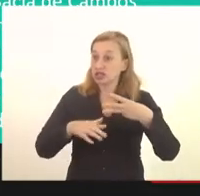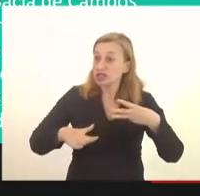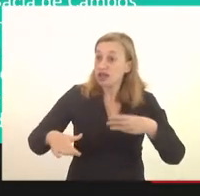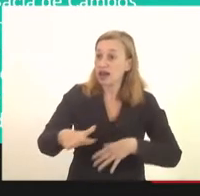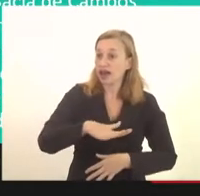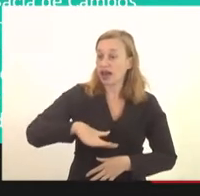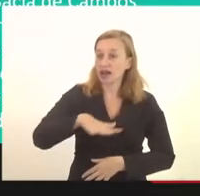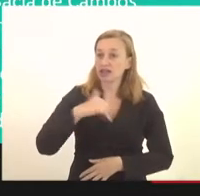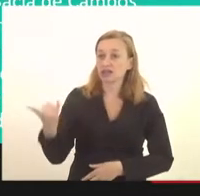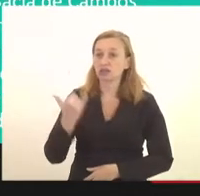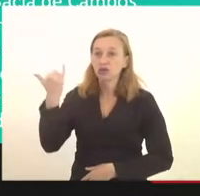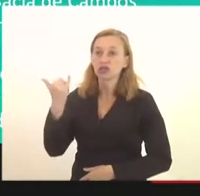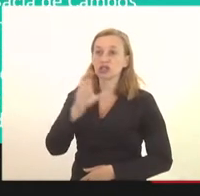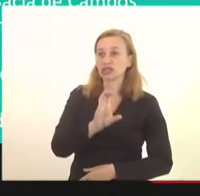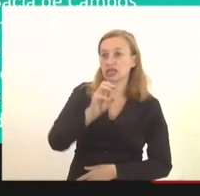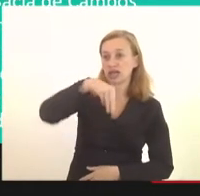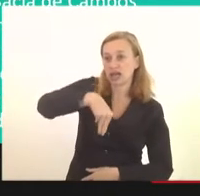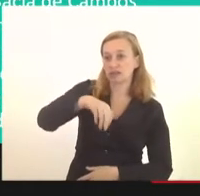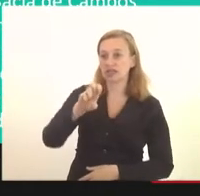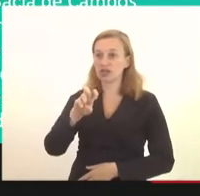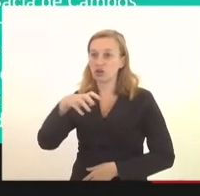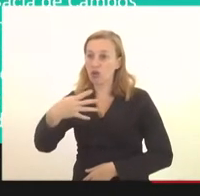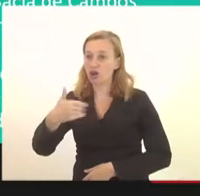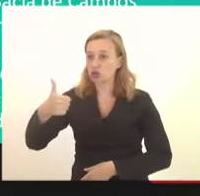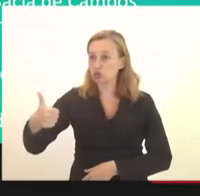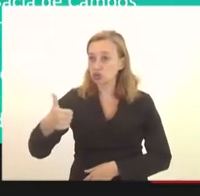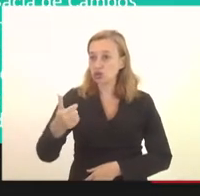no Round 16 e já está investindo nela.